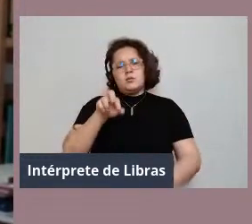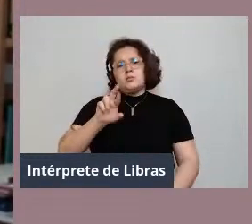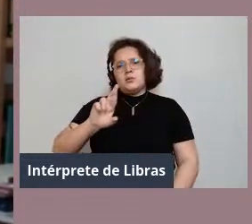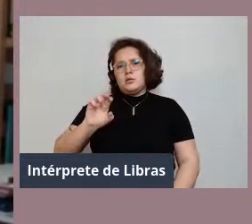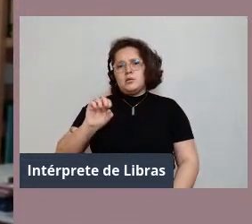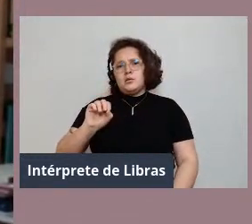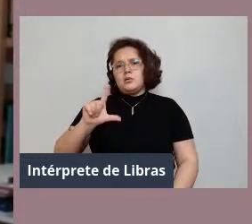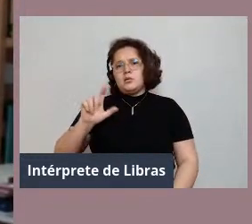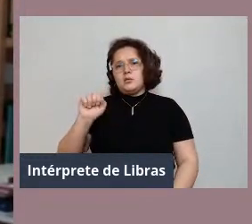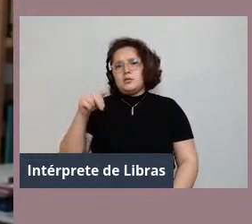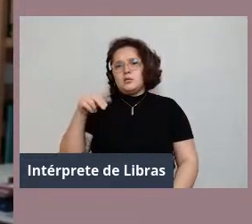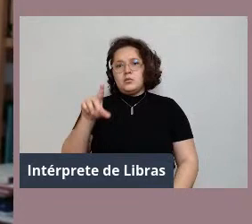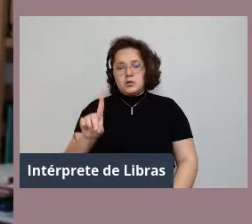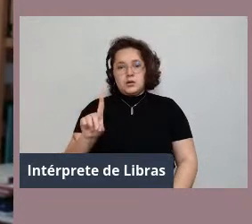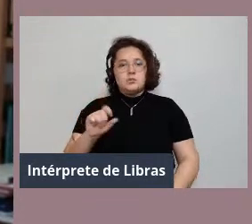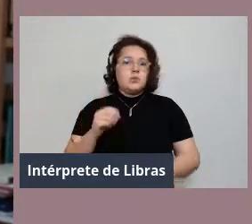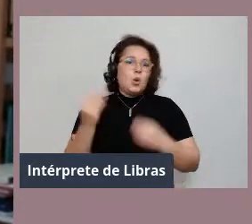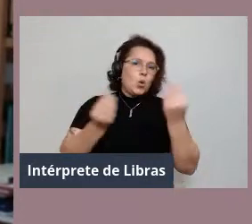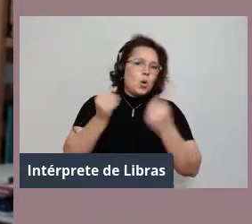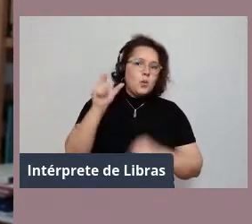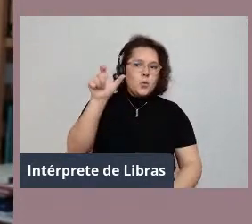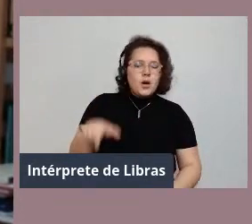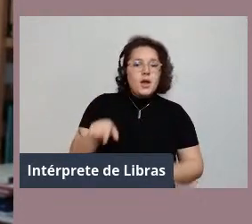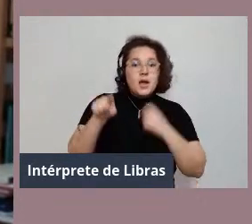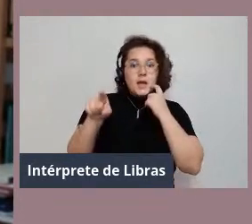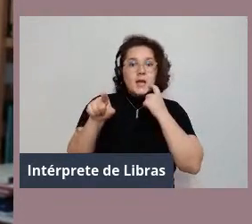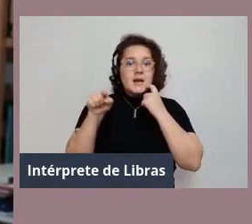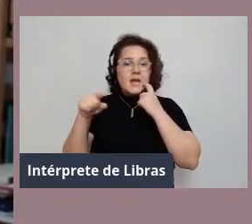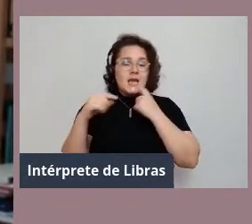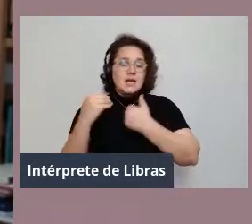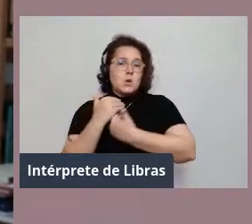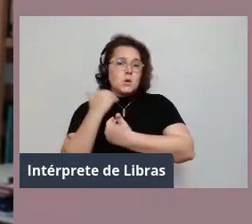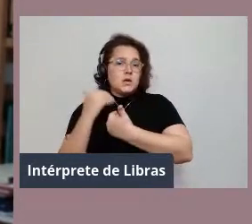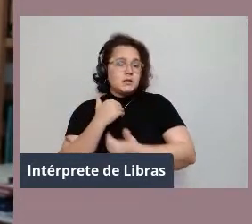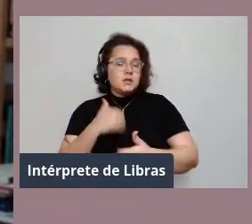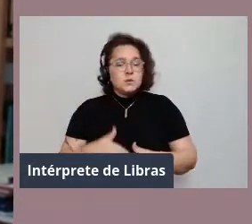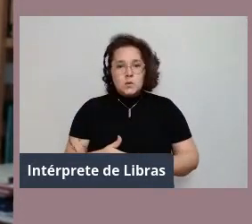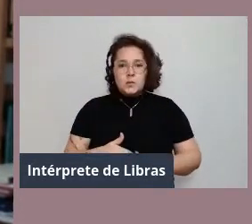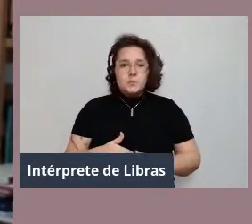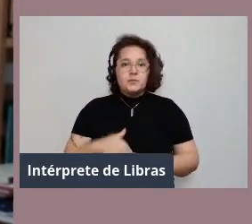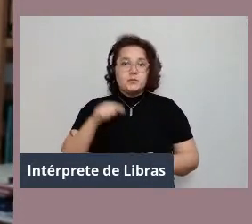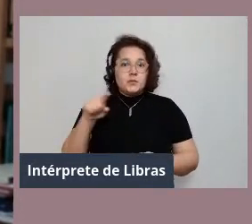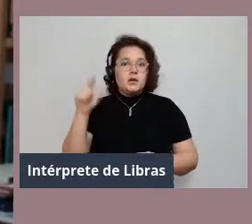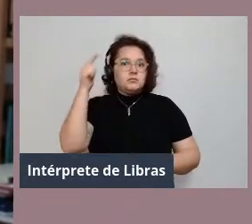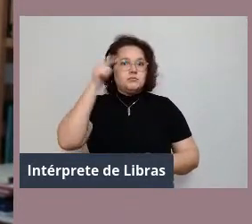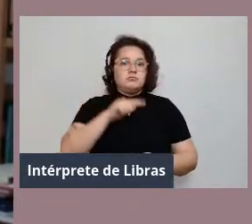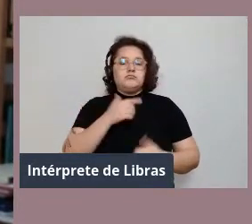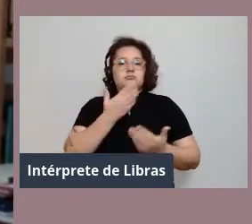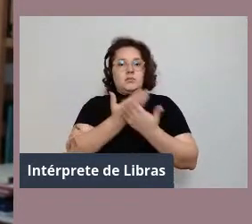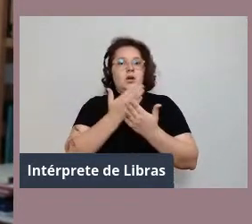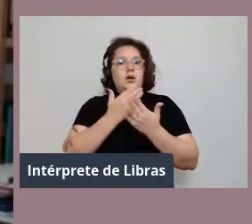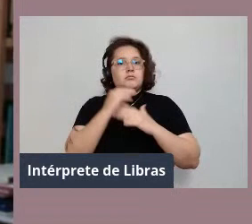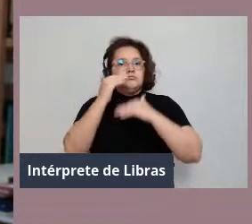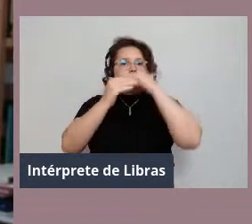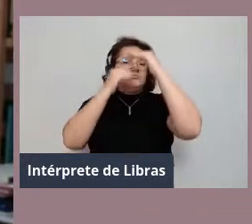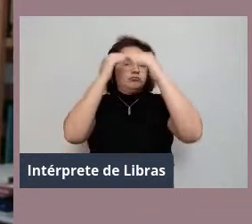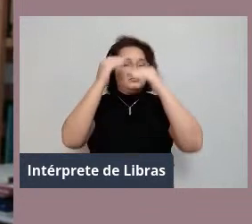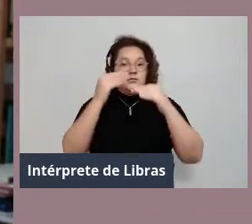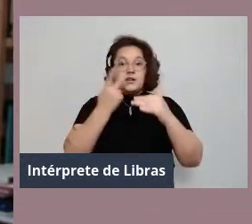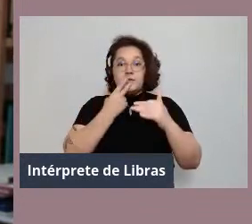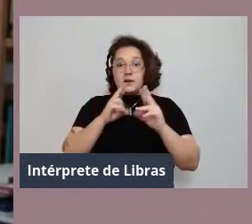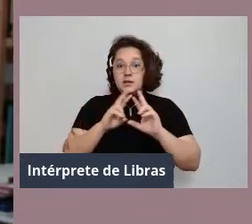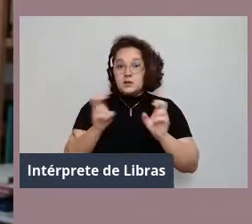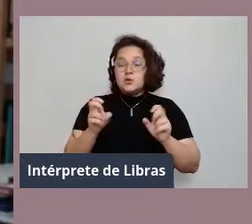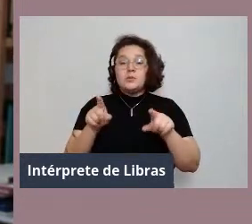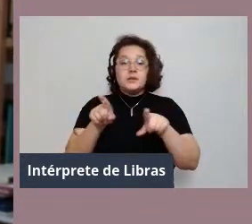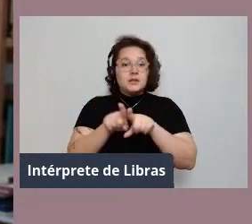ele era, como funcionara no papel de meu orientador, como desenvolvia suas aulas. Falei também um pouco sobre